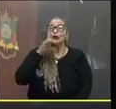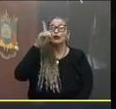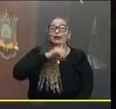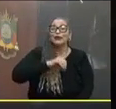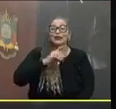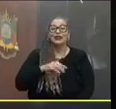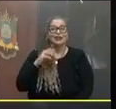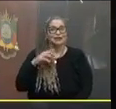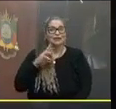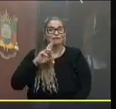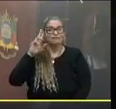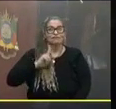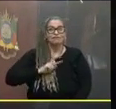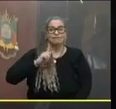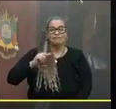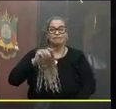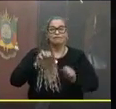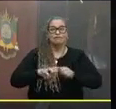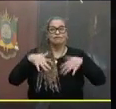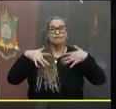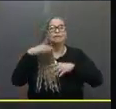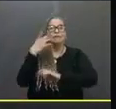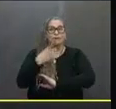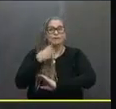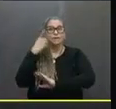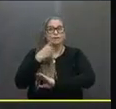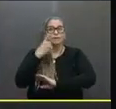senhor presidente da Assembleia Legislativa do Estado, deputado